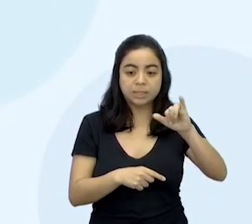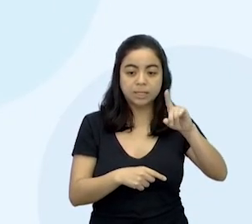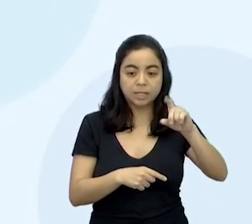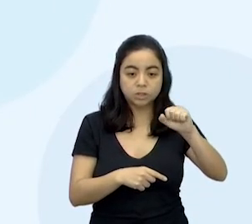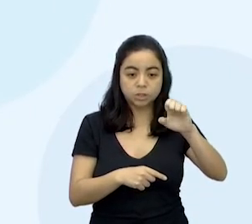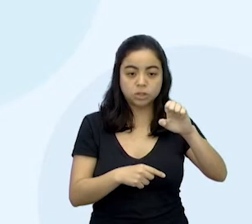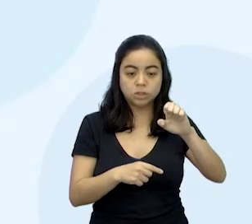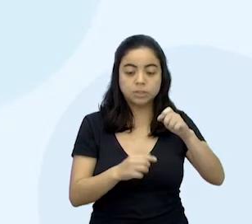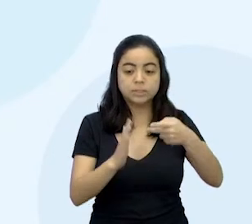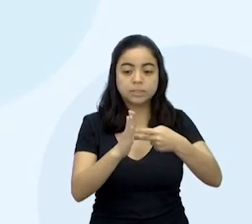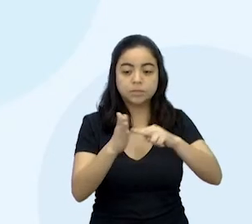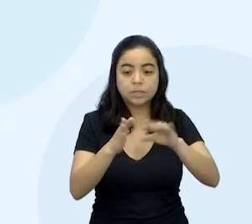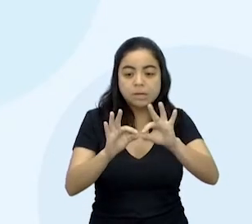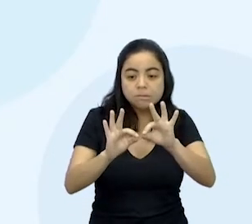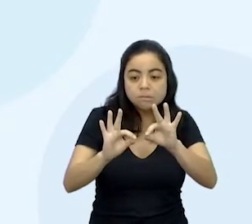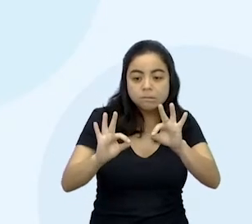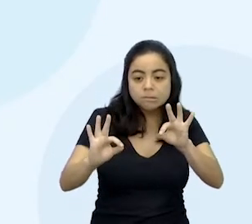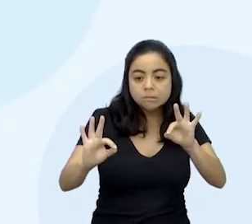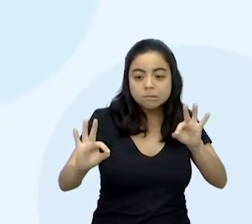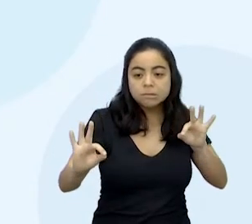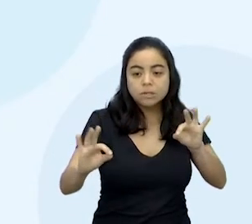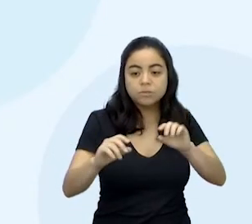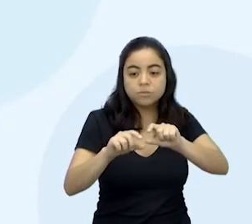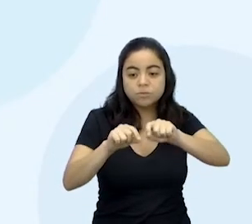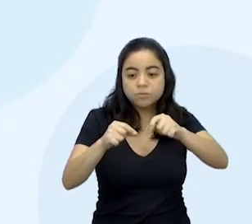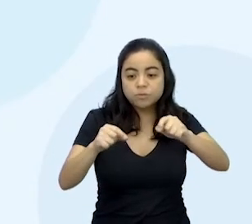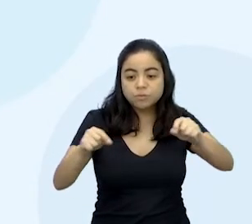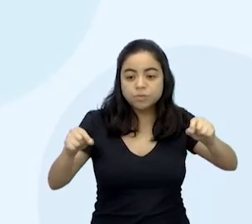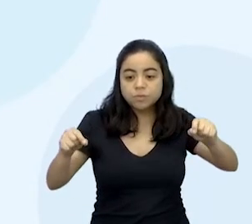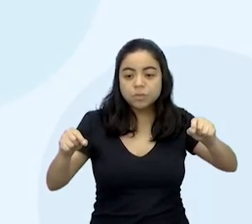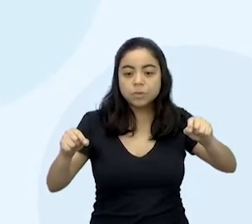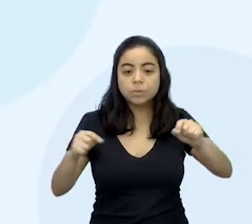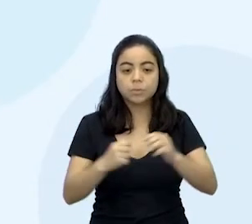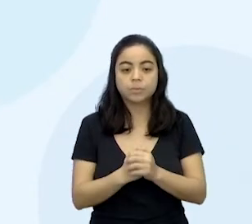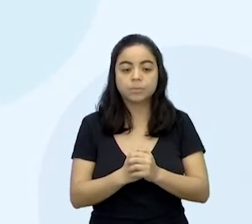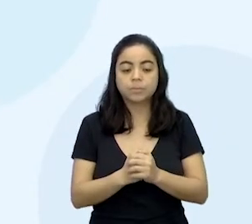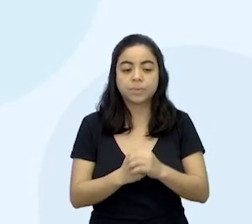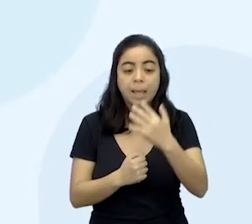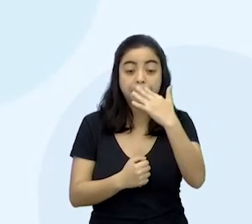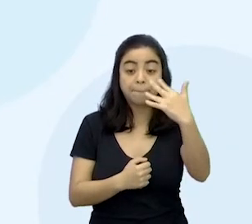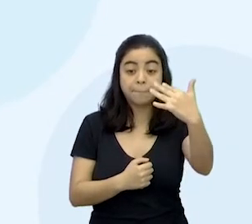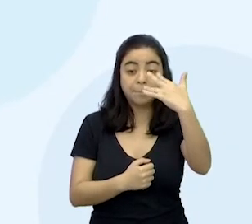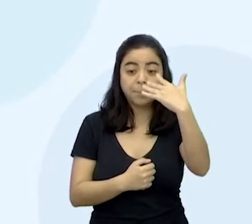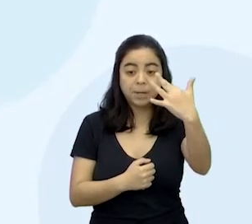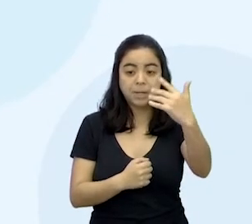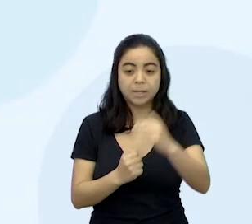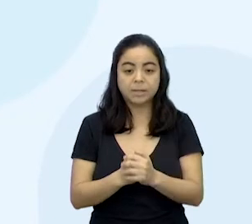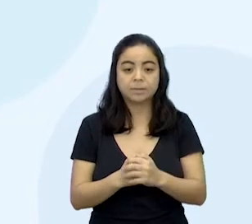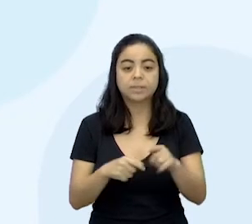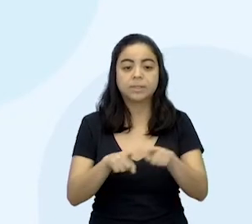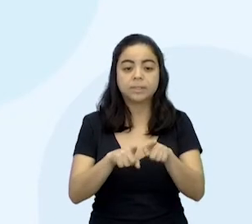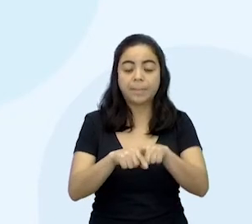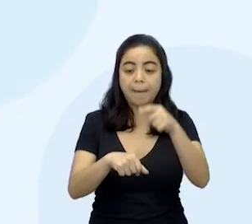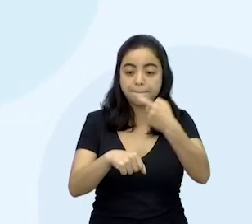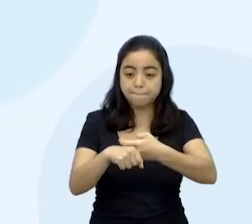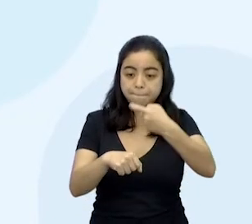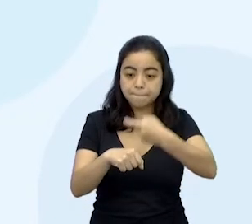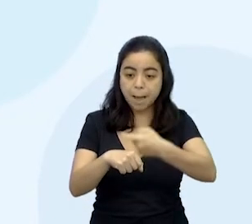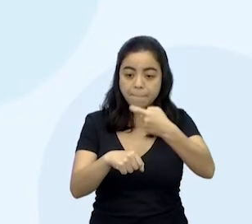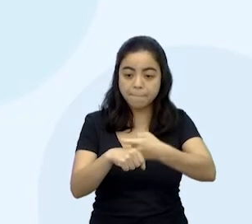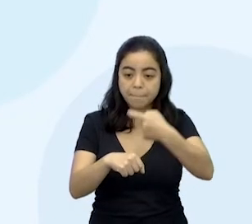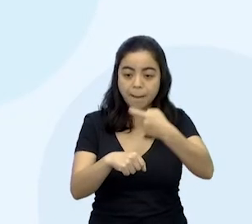Não preciso explicar, mas os metais, eles têm um brilho característico, tá? Dureza variável, porque alguns metais